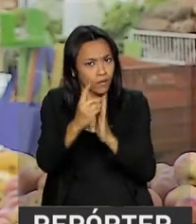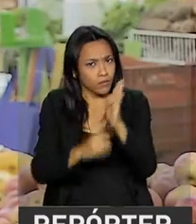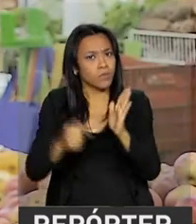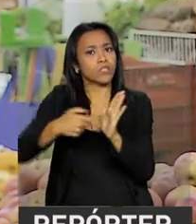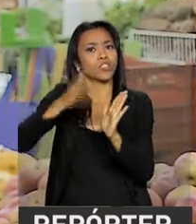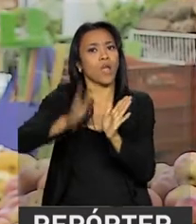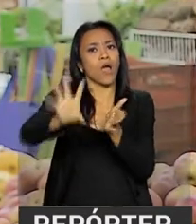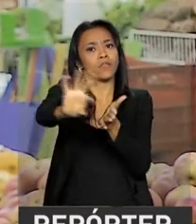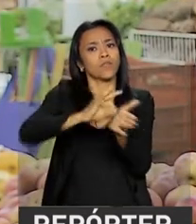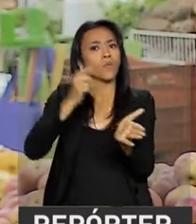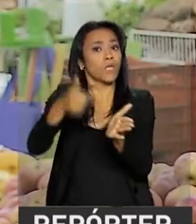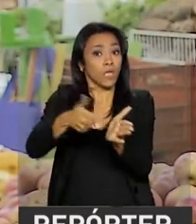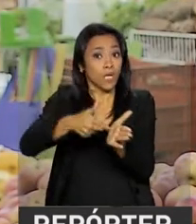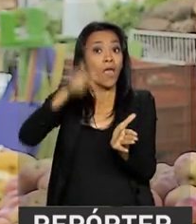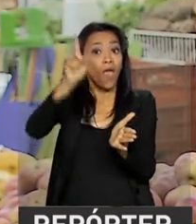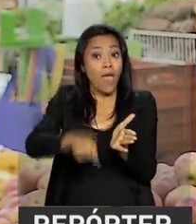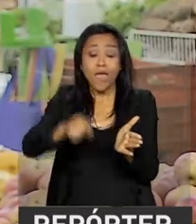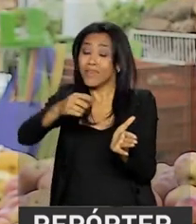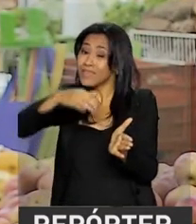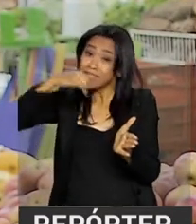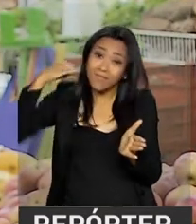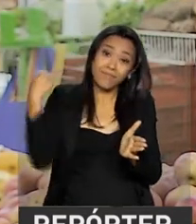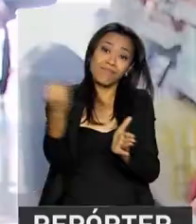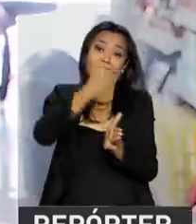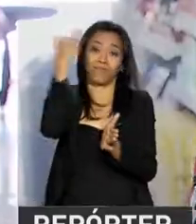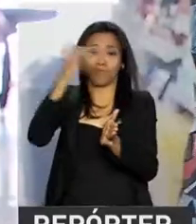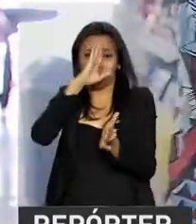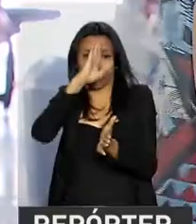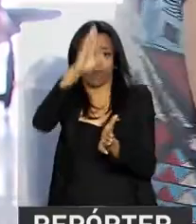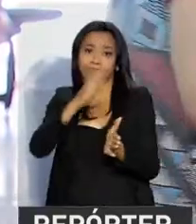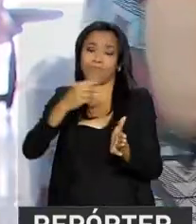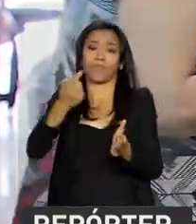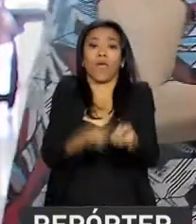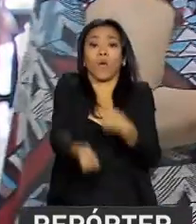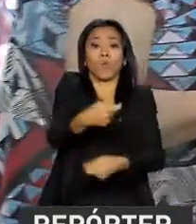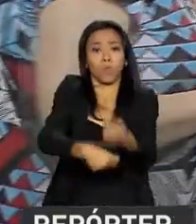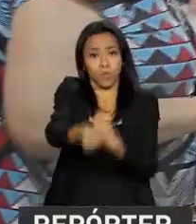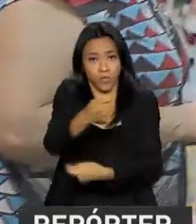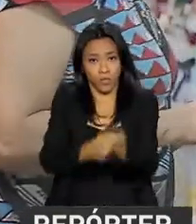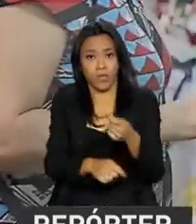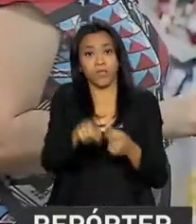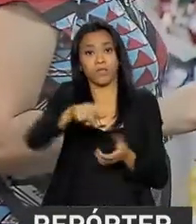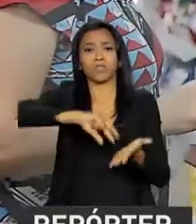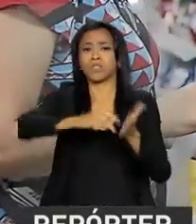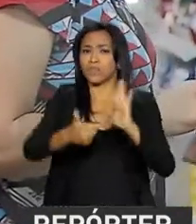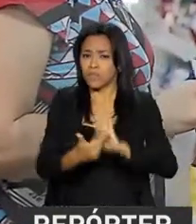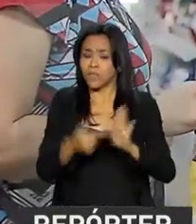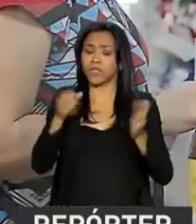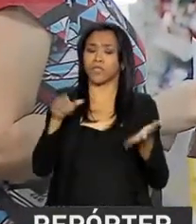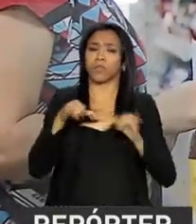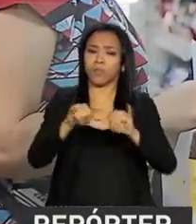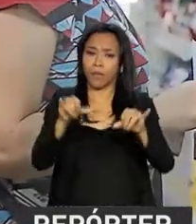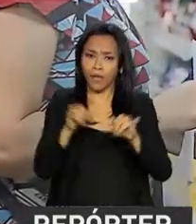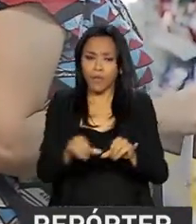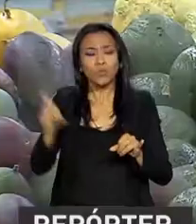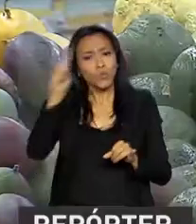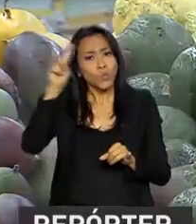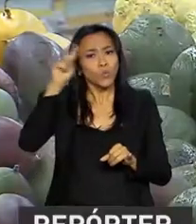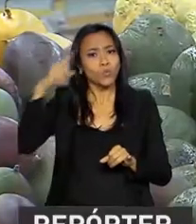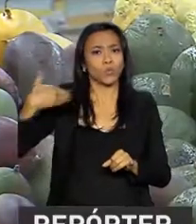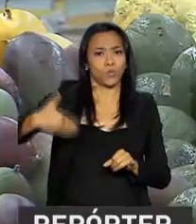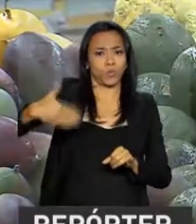com uma atividade essencial da economia isso significa que os supermercados vão poder abrir todos os dias